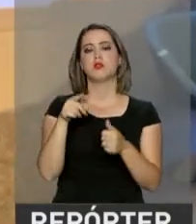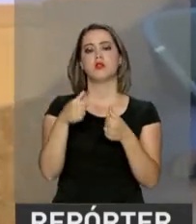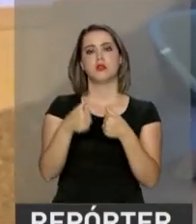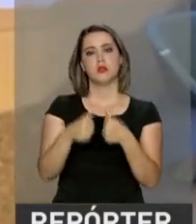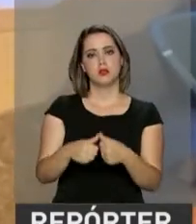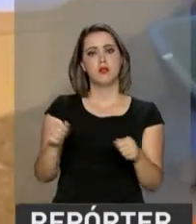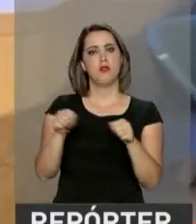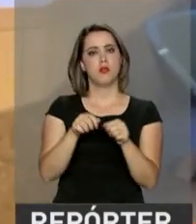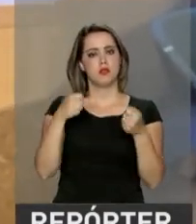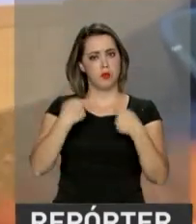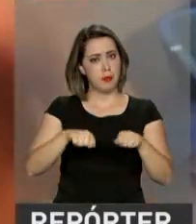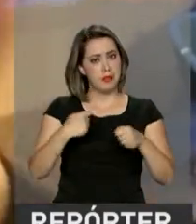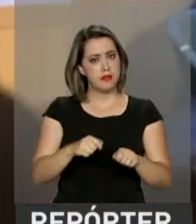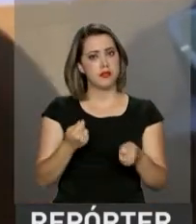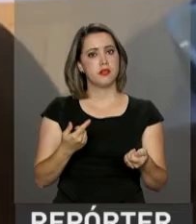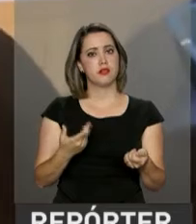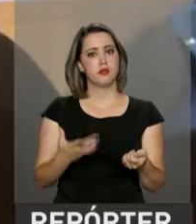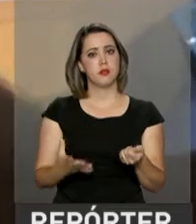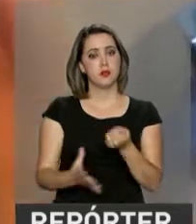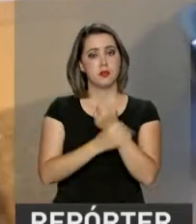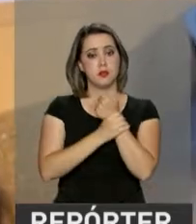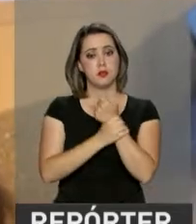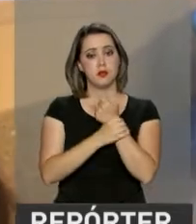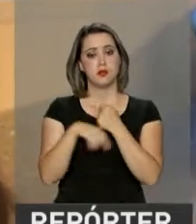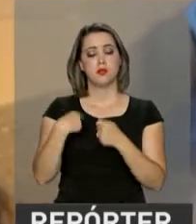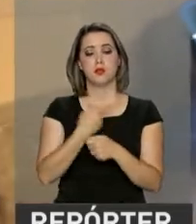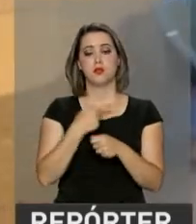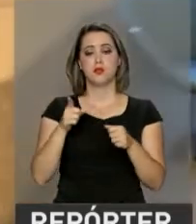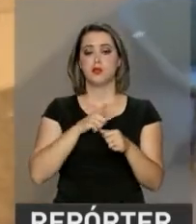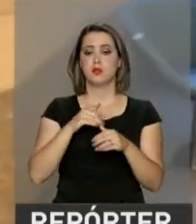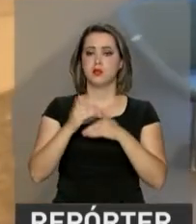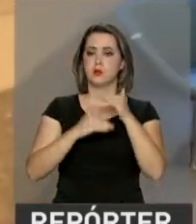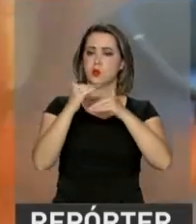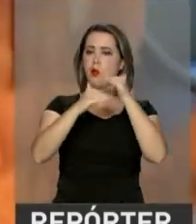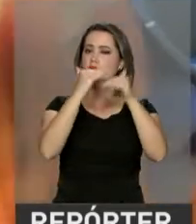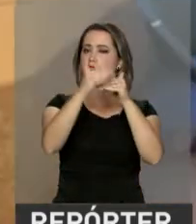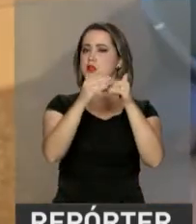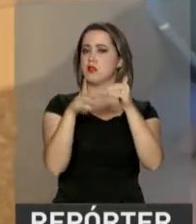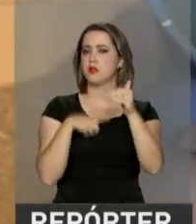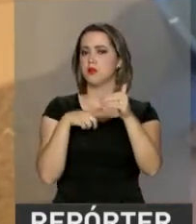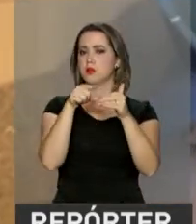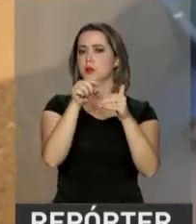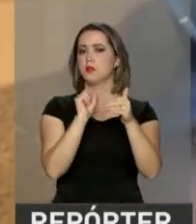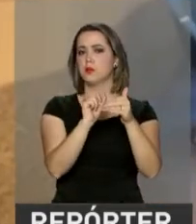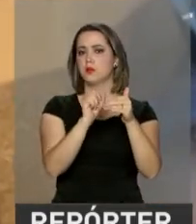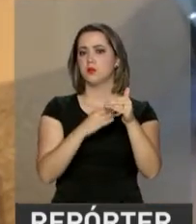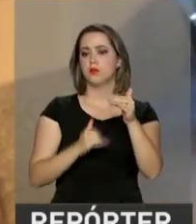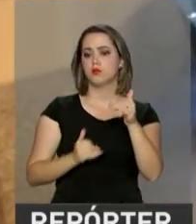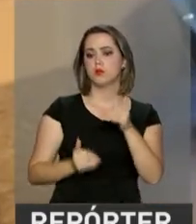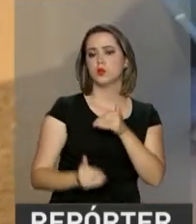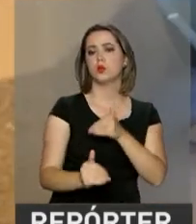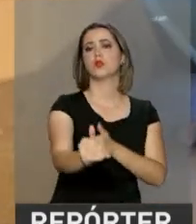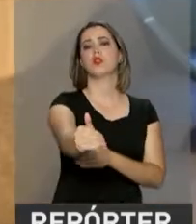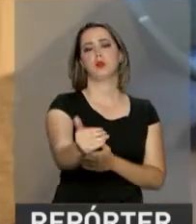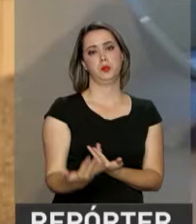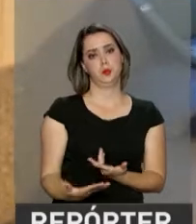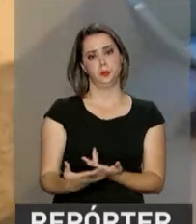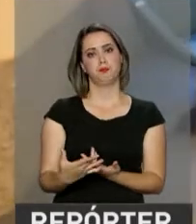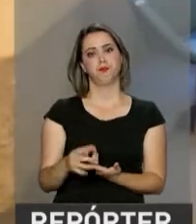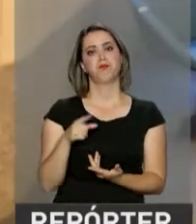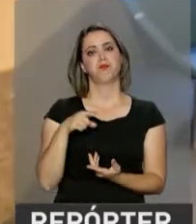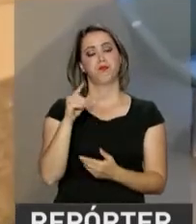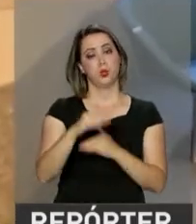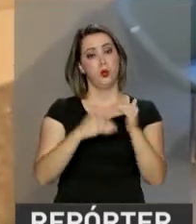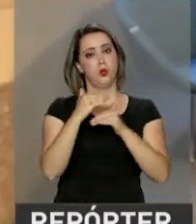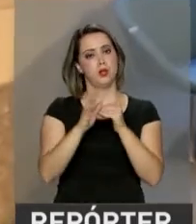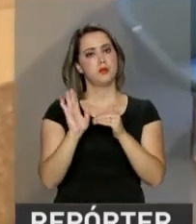reformas que são necessárias para assegurar que nós teremos um crescimento por um longo período. E o crescimento